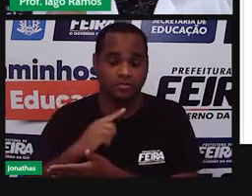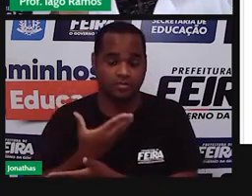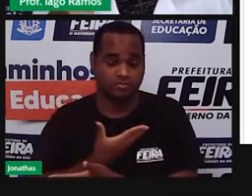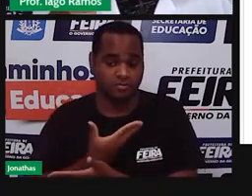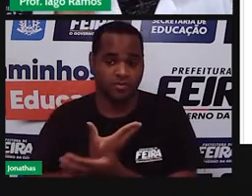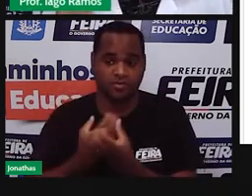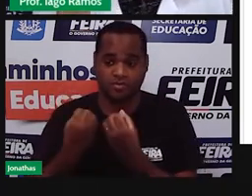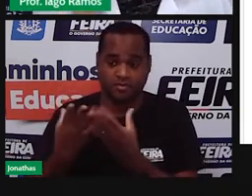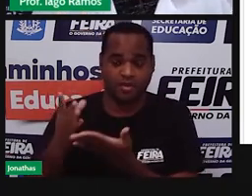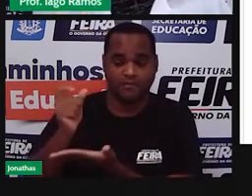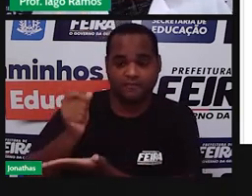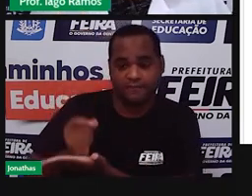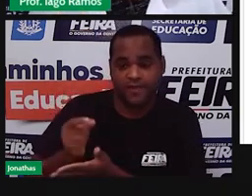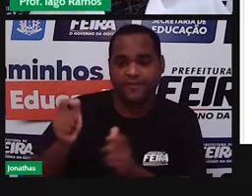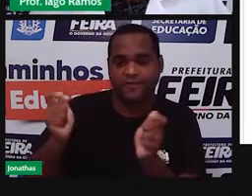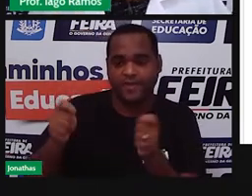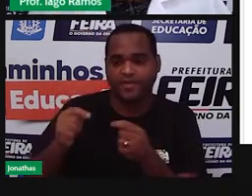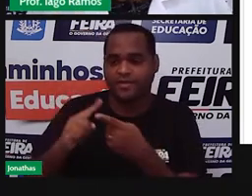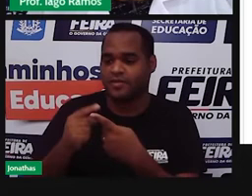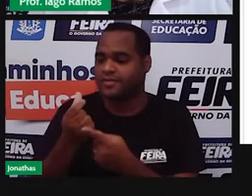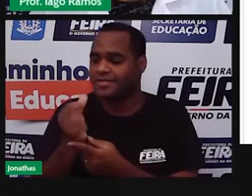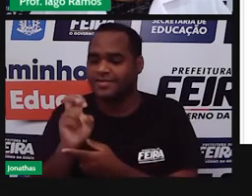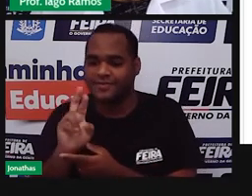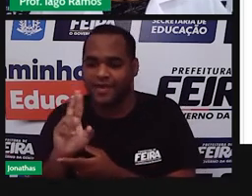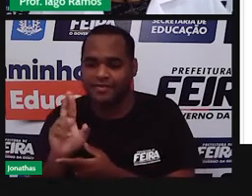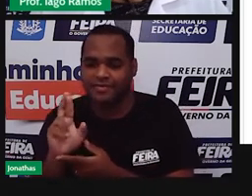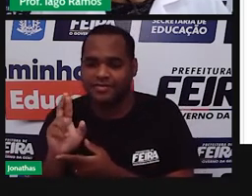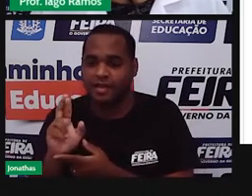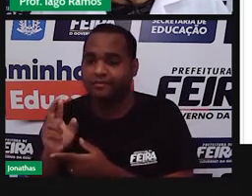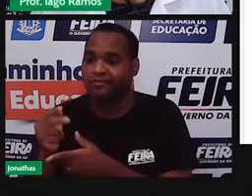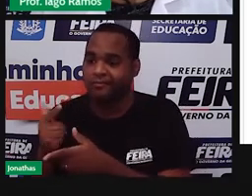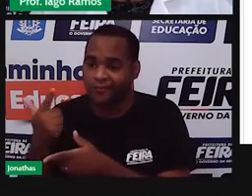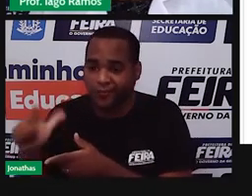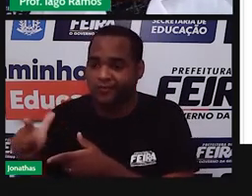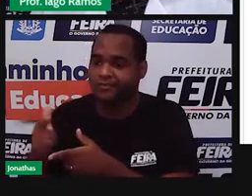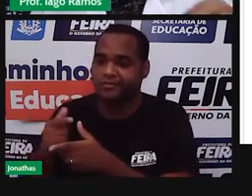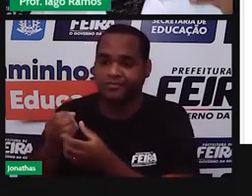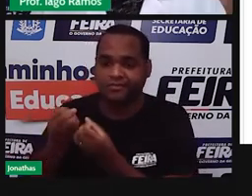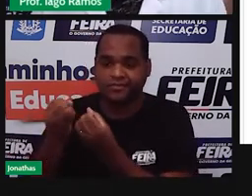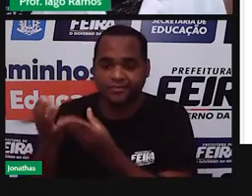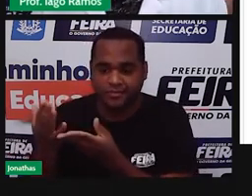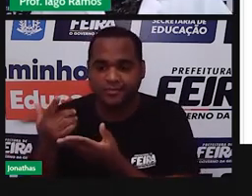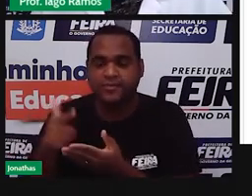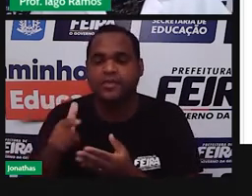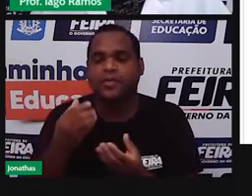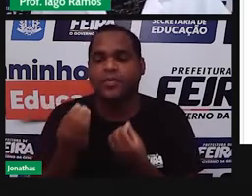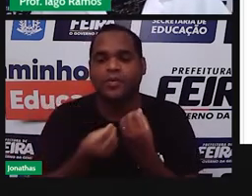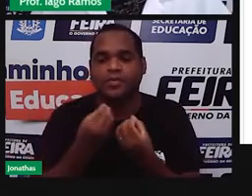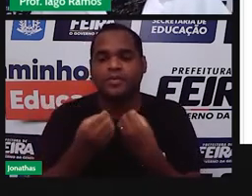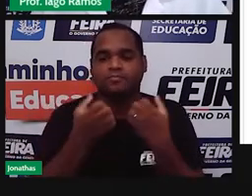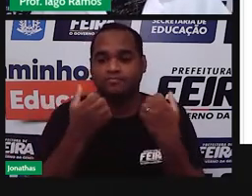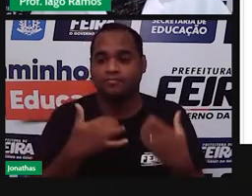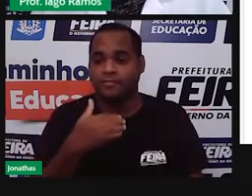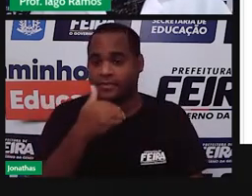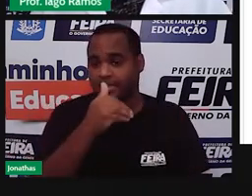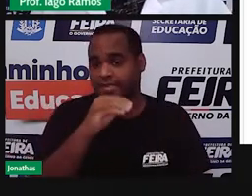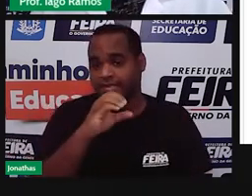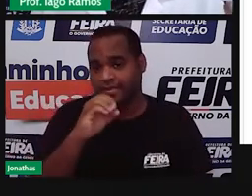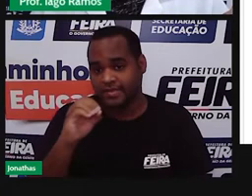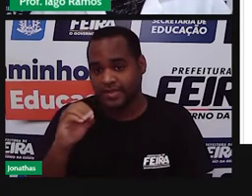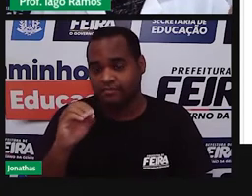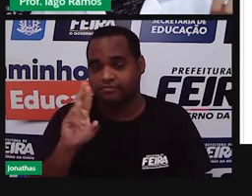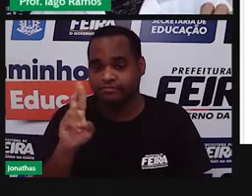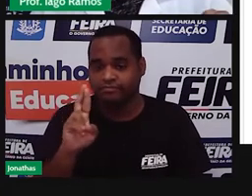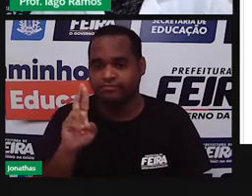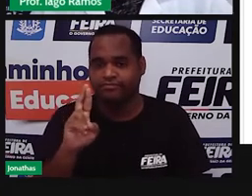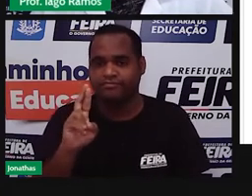eu devolvi 65, o que é que acontece? Bom, do 100 que eu estava devendo, eu